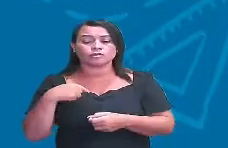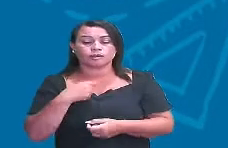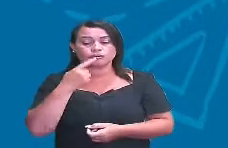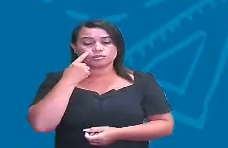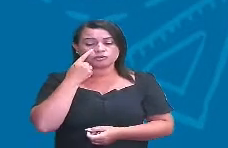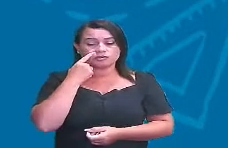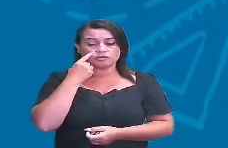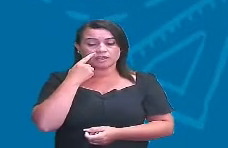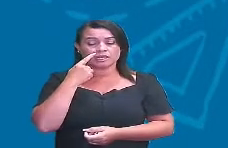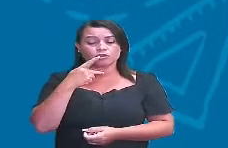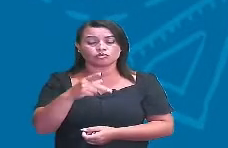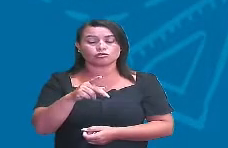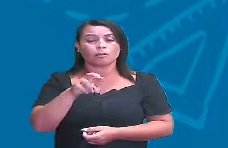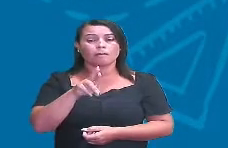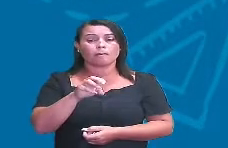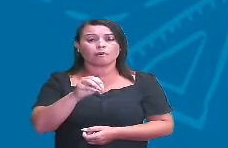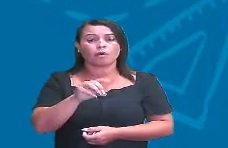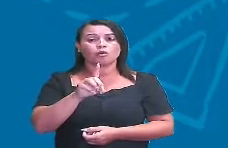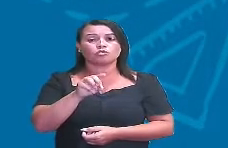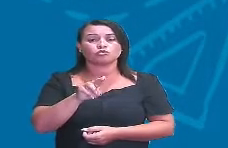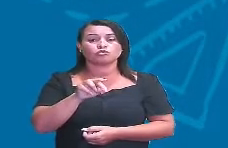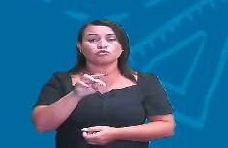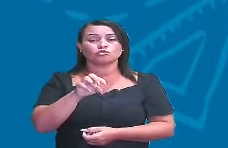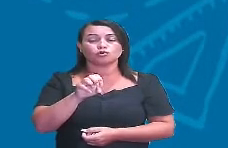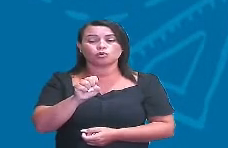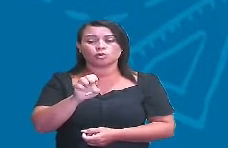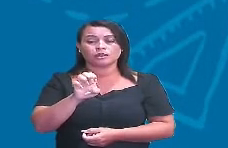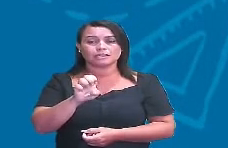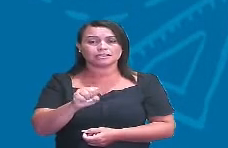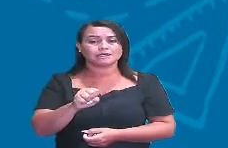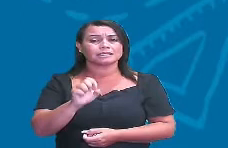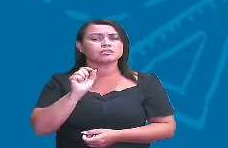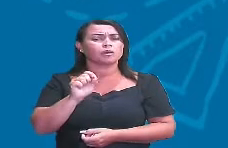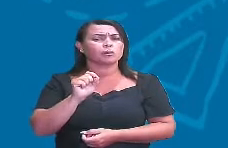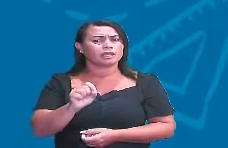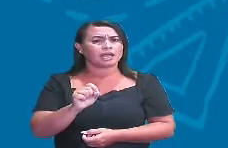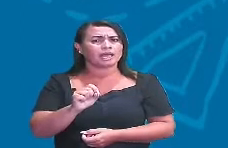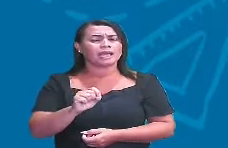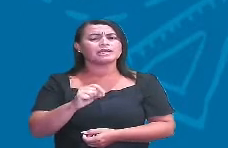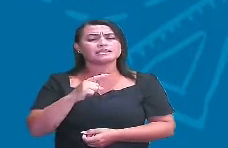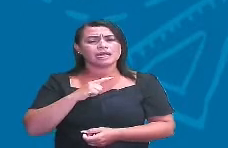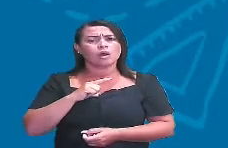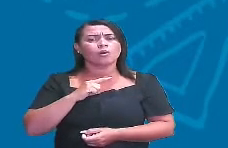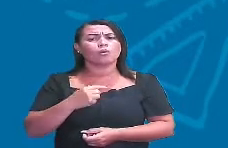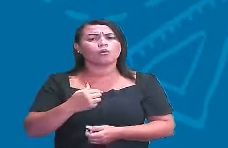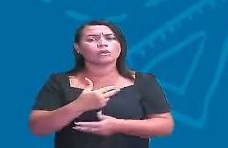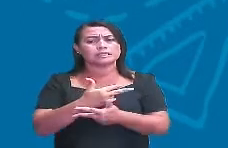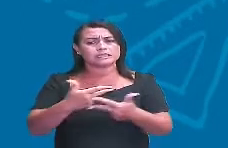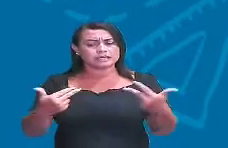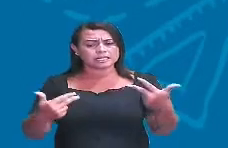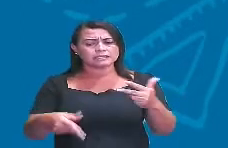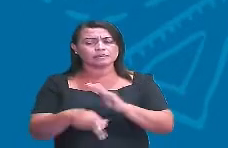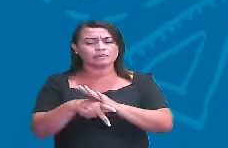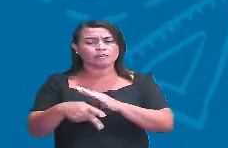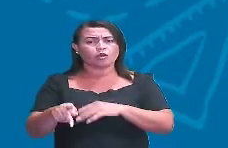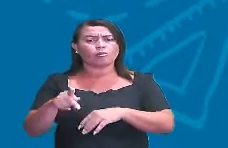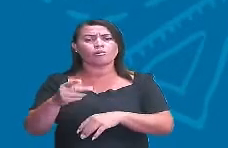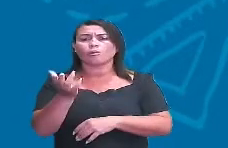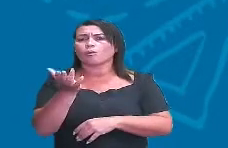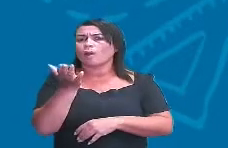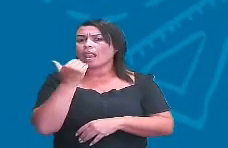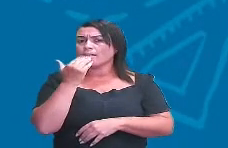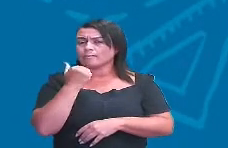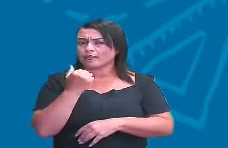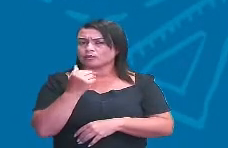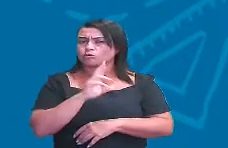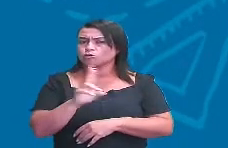os produtores são os organismos capazes de produzir seu próprio alimento, ou seja, o